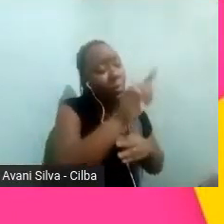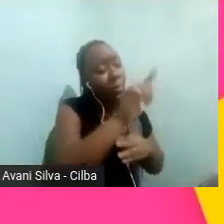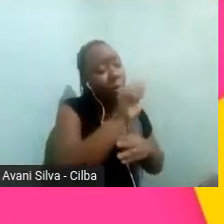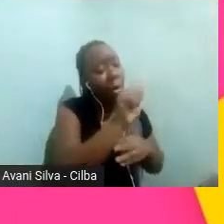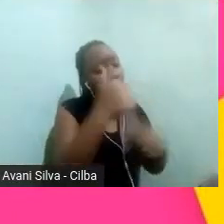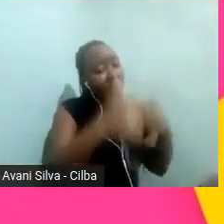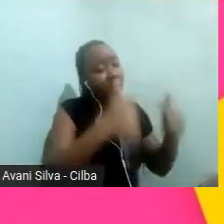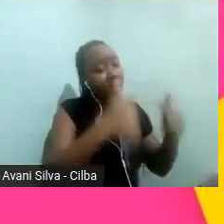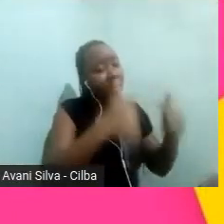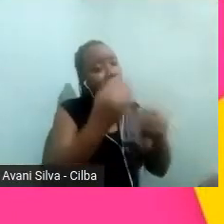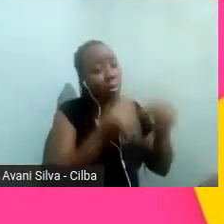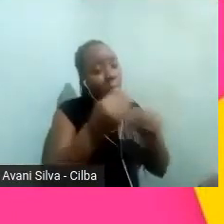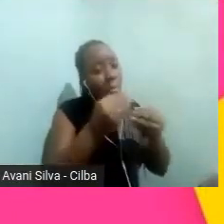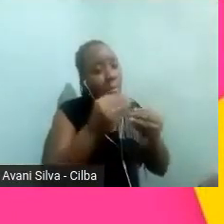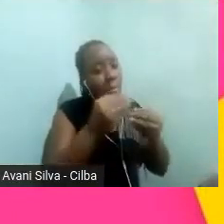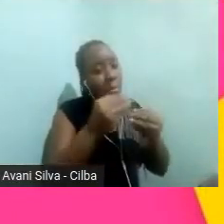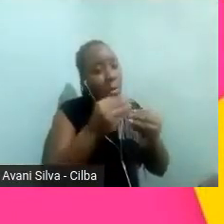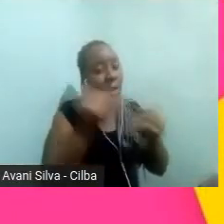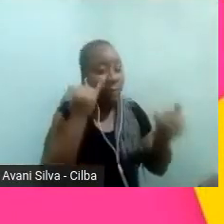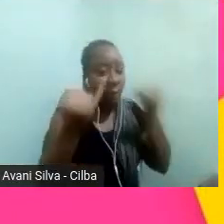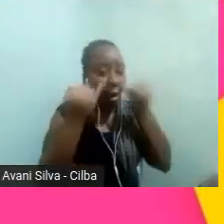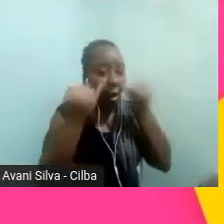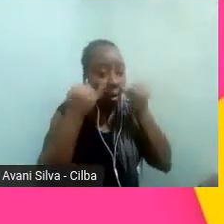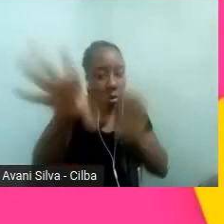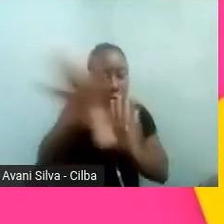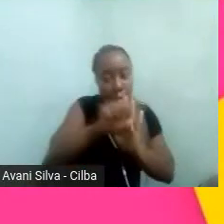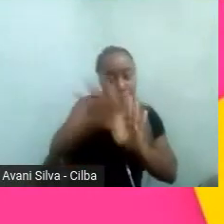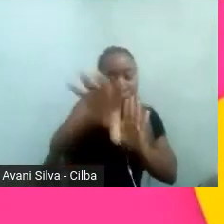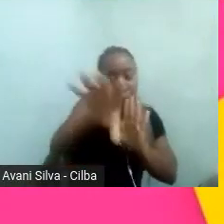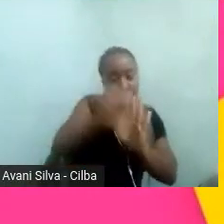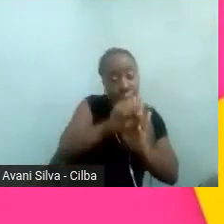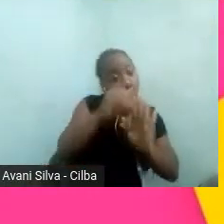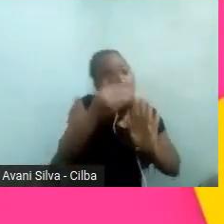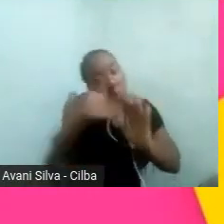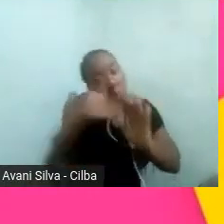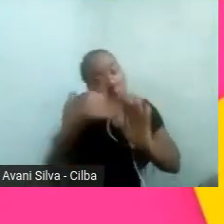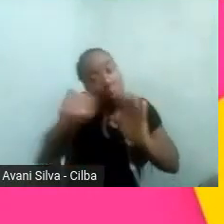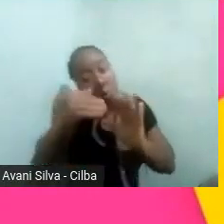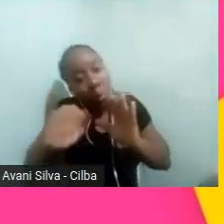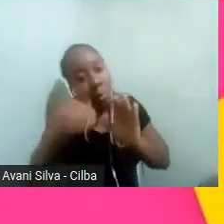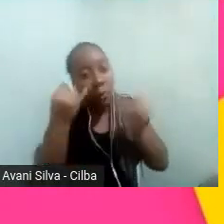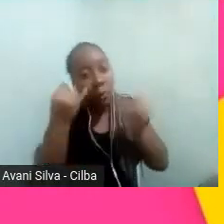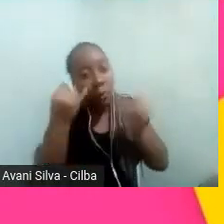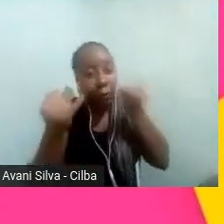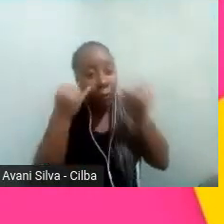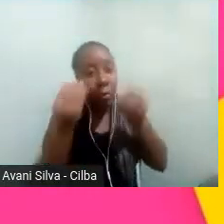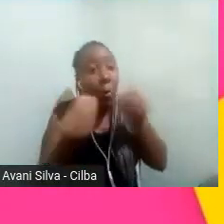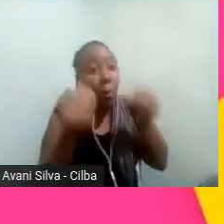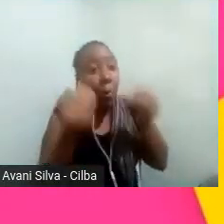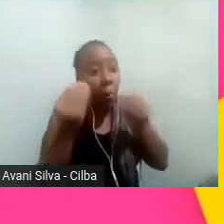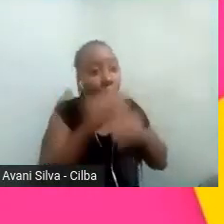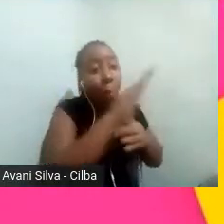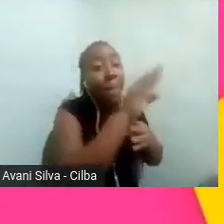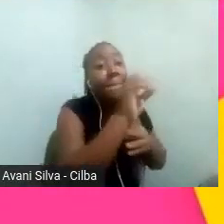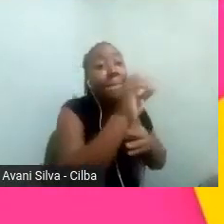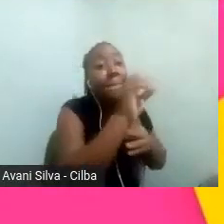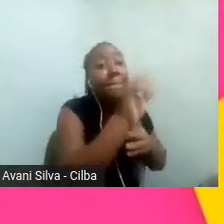recebendo informação ou ela está mandando informação para fora? Como que eu escrevo isso? Eu escrevo isso